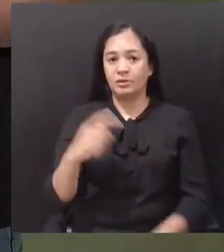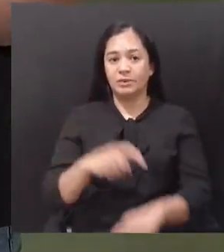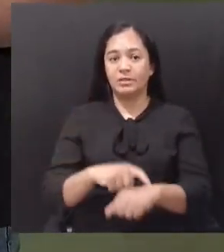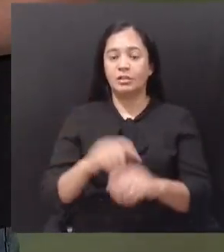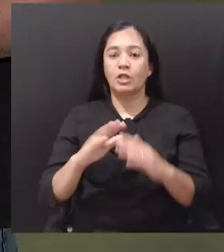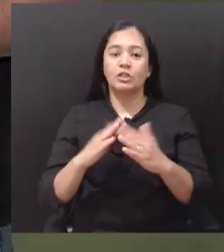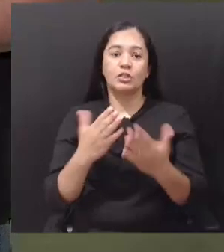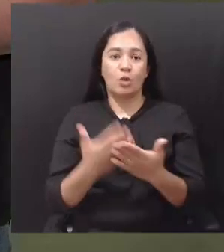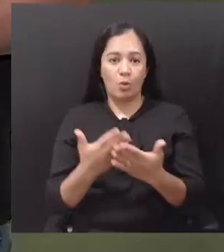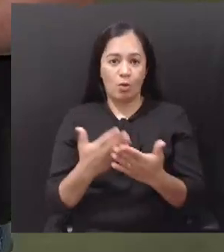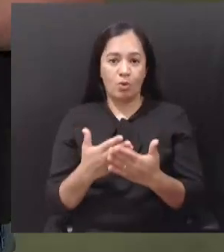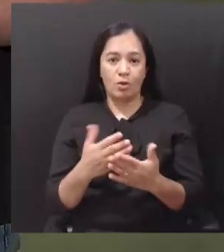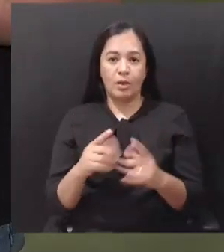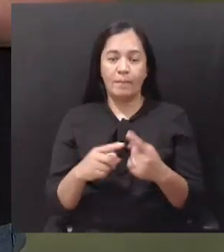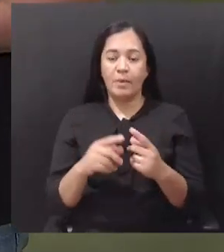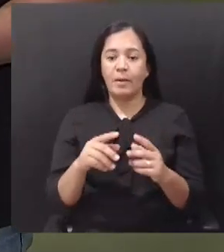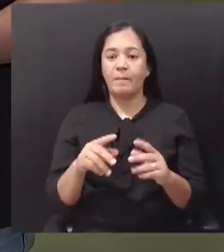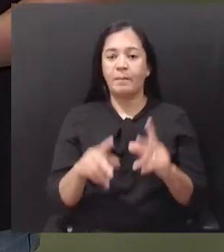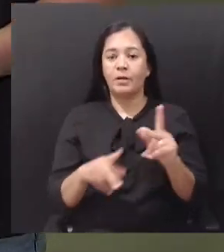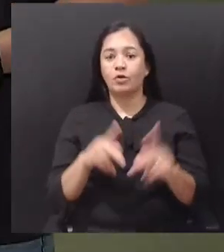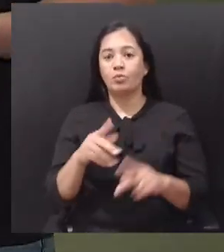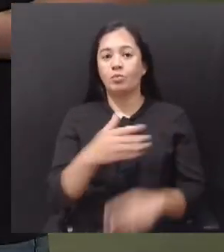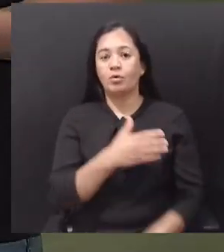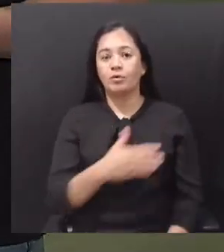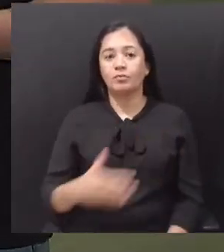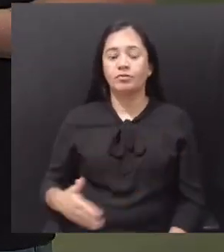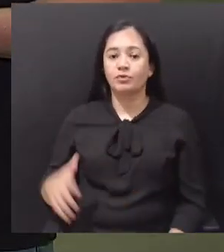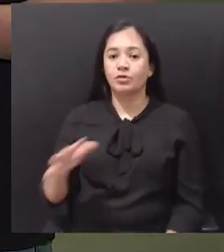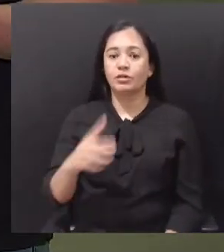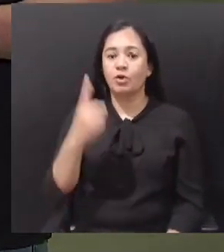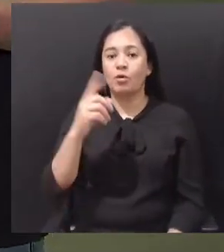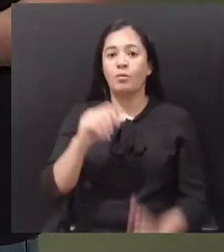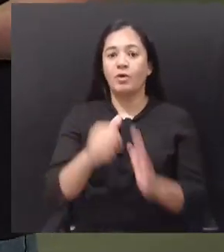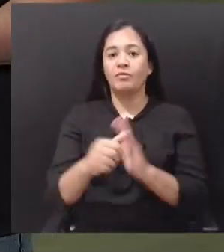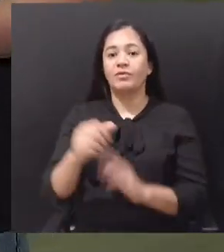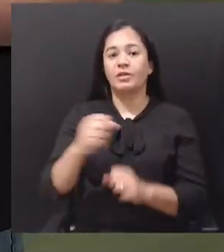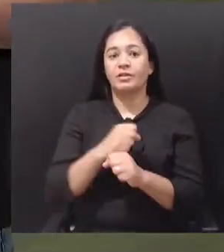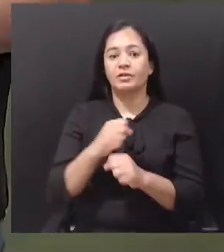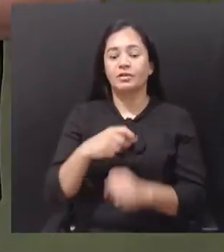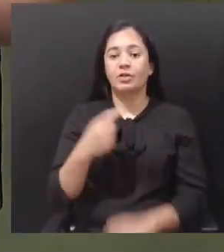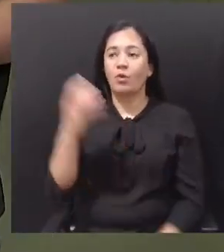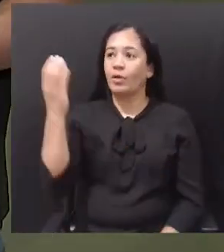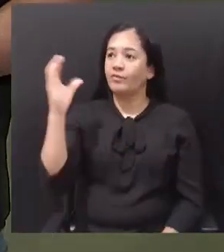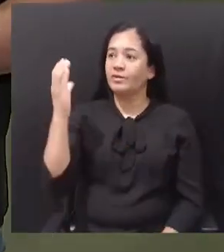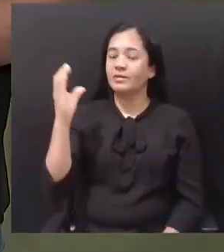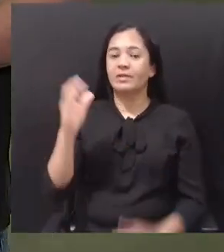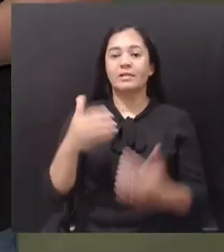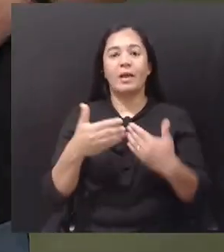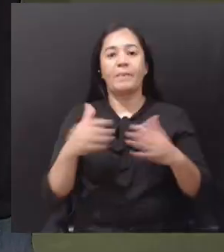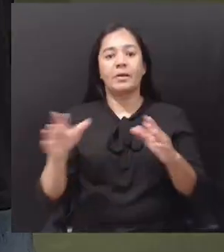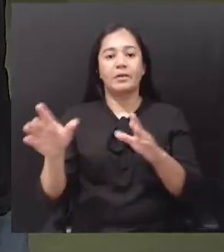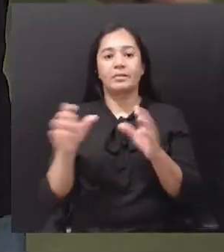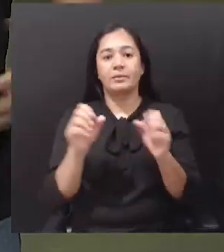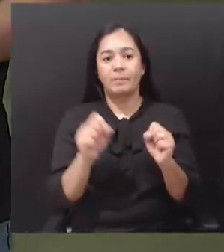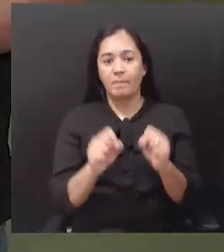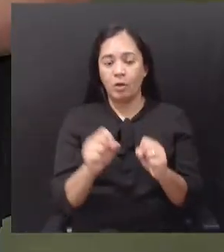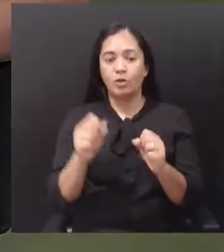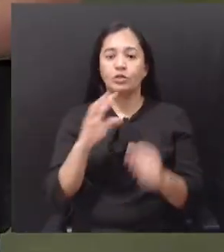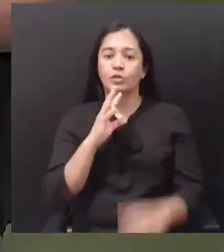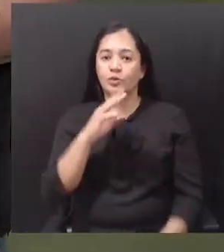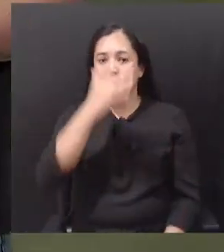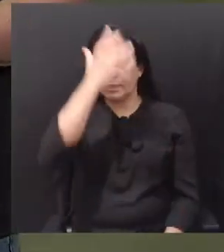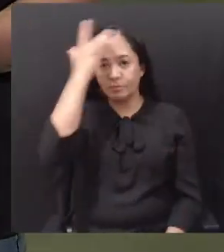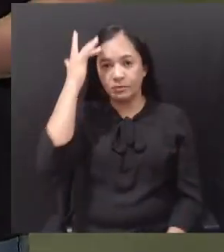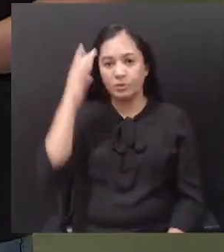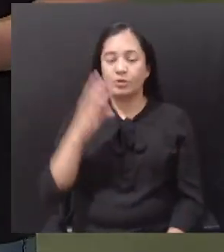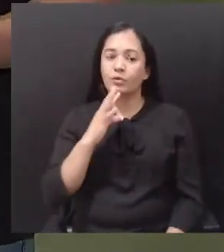para o público geral a gente tem uma vez por ano, a gente tem um evento que a gente chama de Ciência Aberta, que as pessoas podem vir conhecer aqui, conhecer a infraestrutura